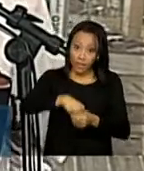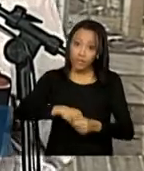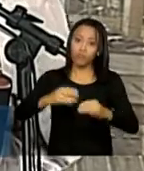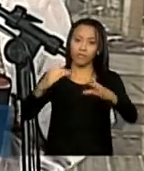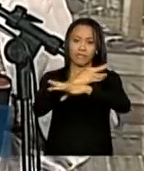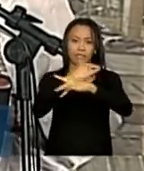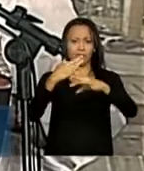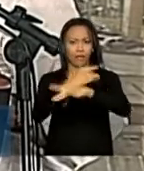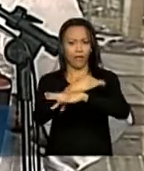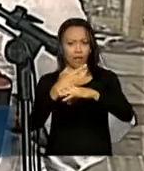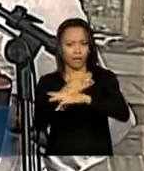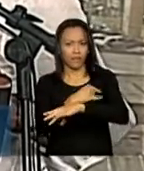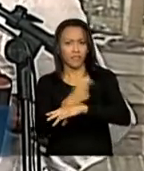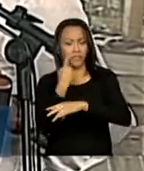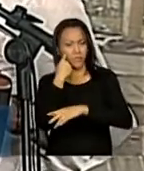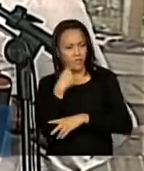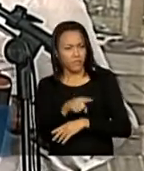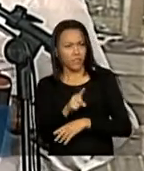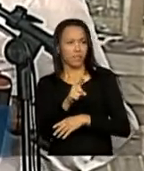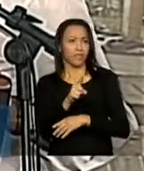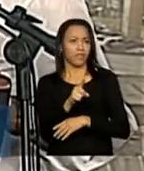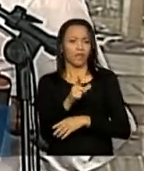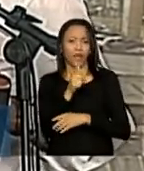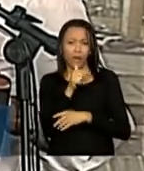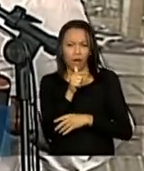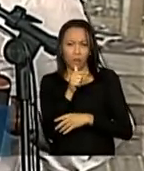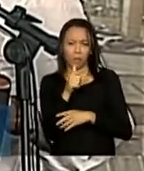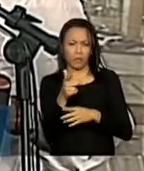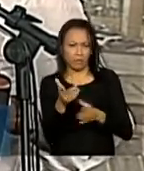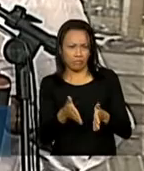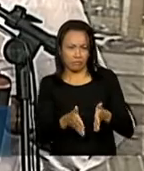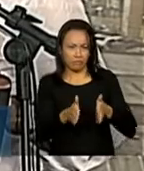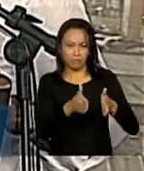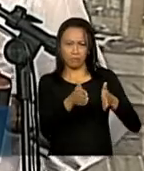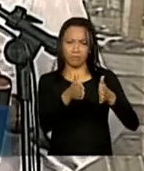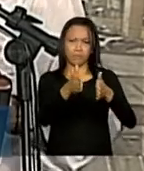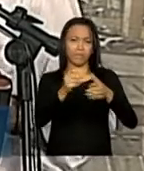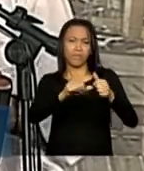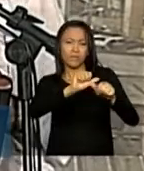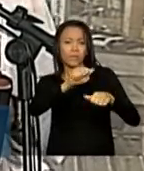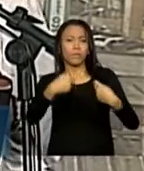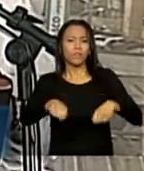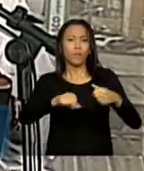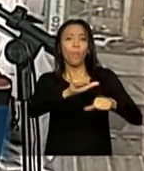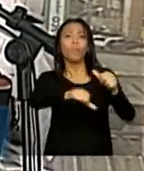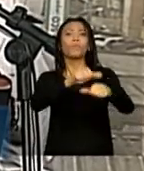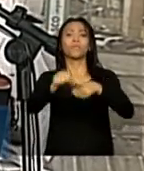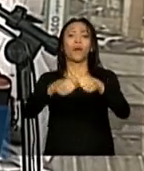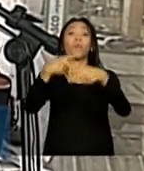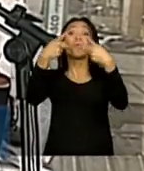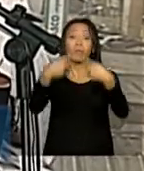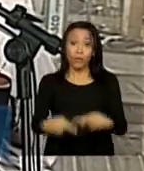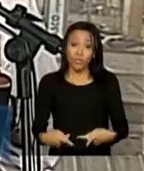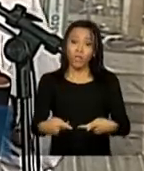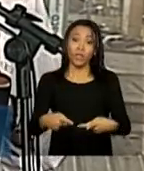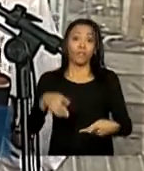que visitava as galerias de água, que teve que, em vários momentos, modificar o projeto.